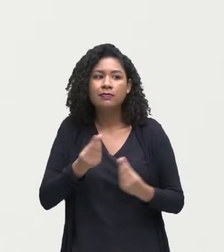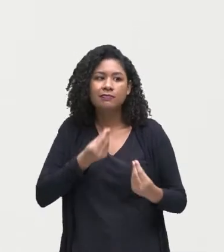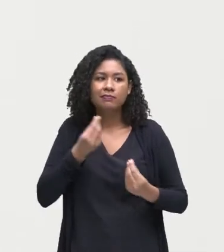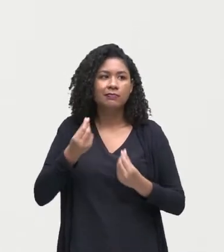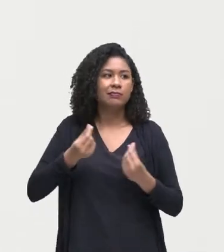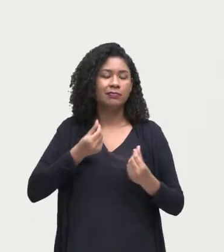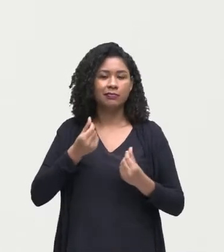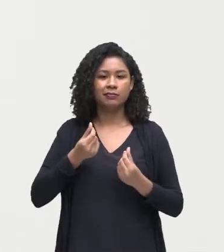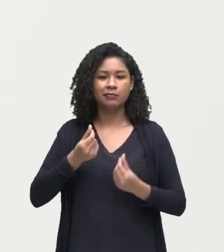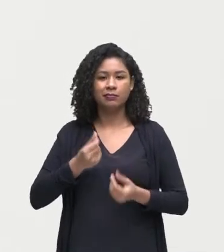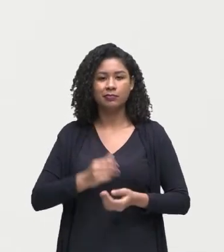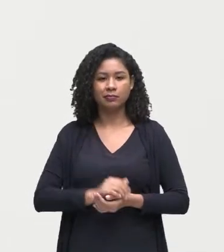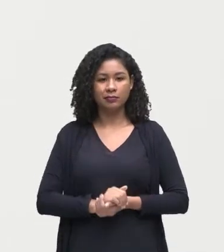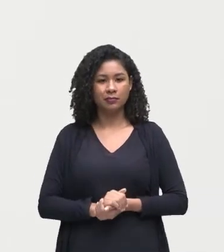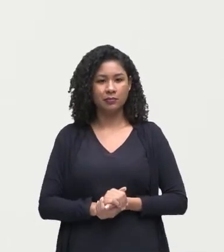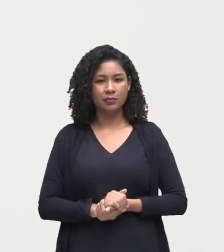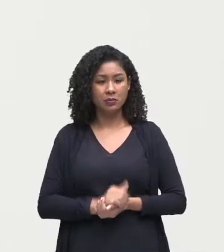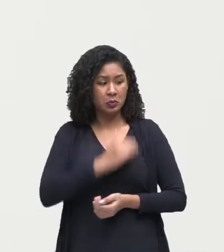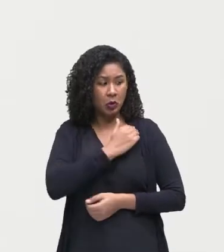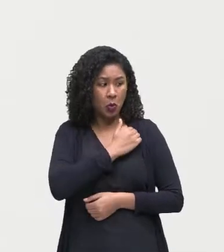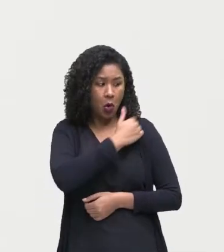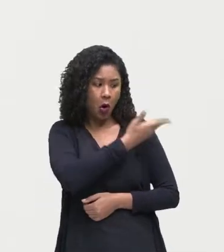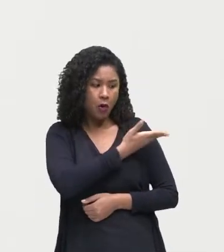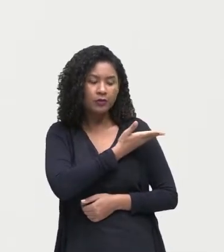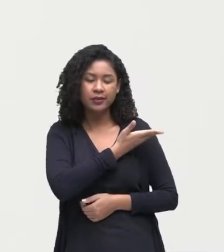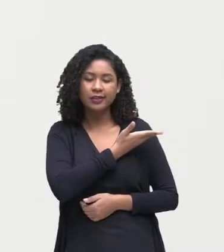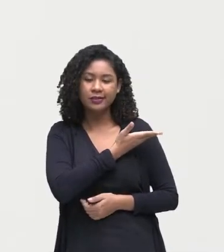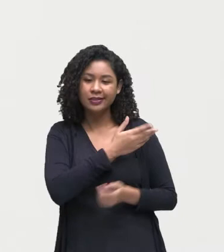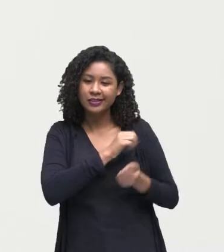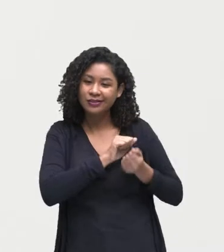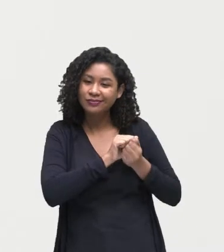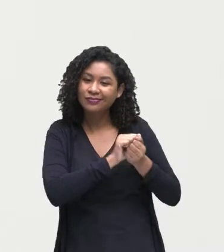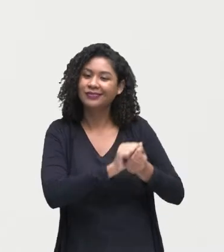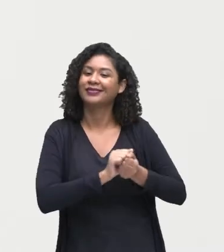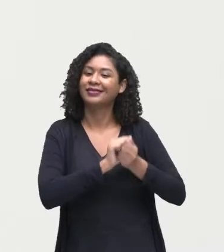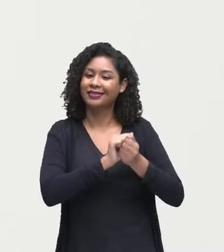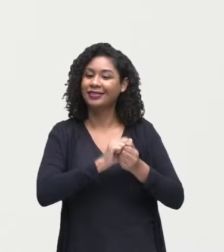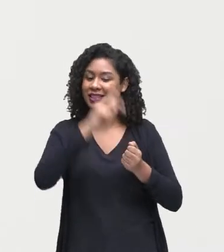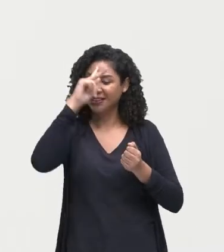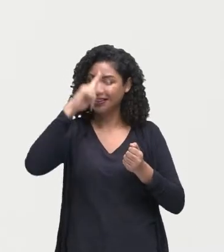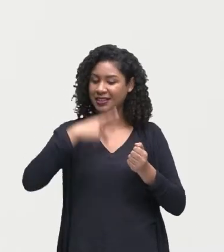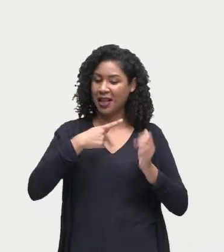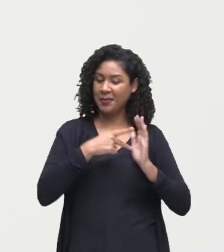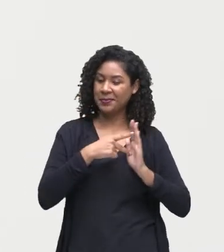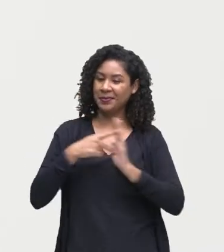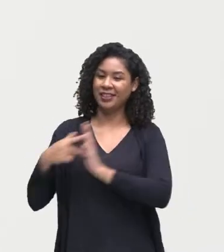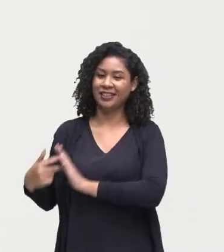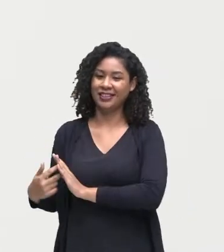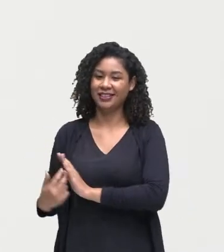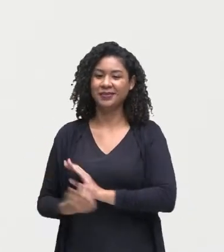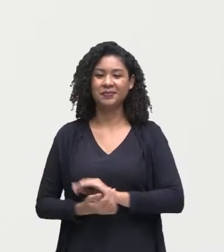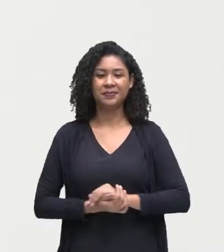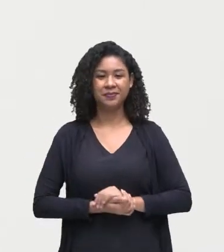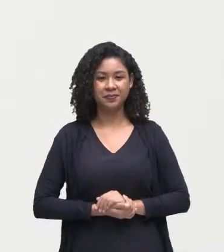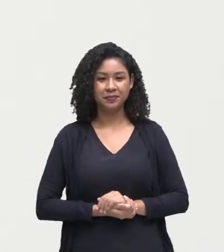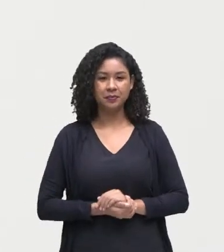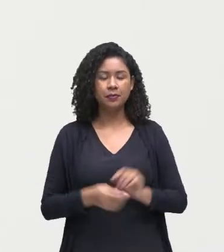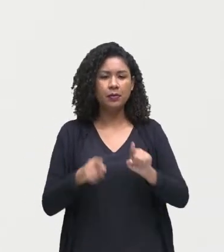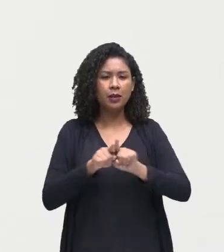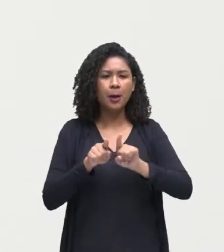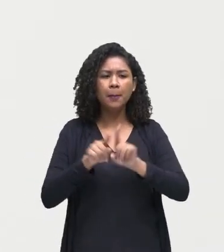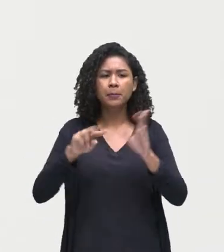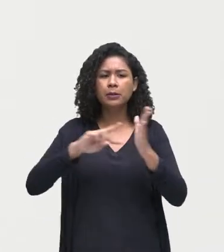da convivência com o outro, né? E também significa